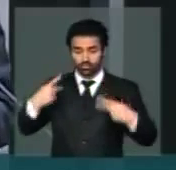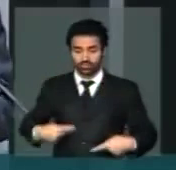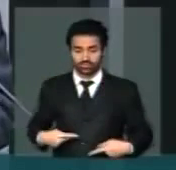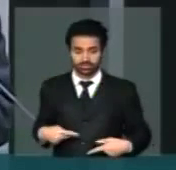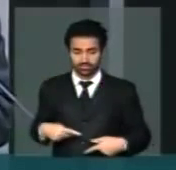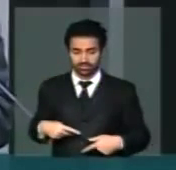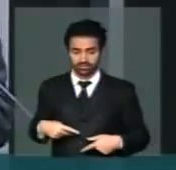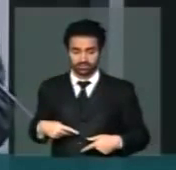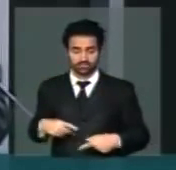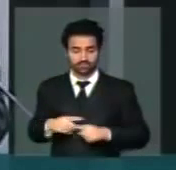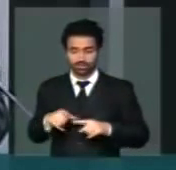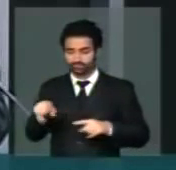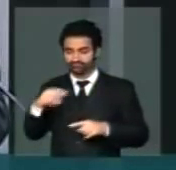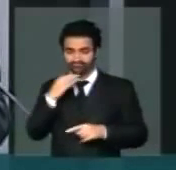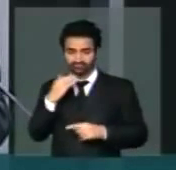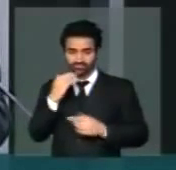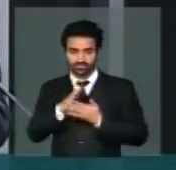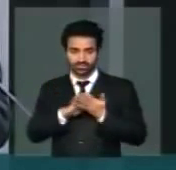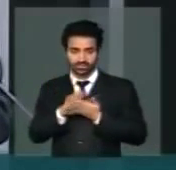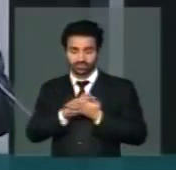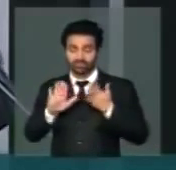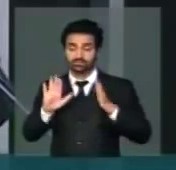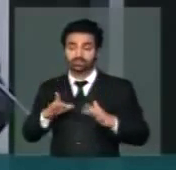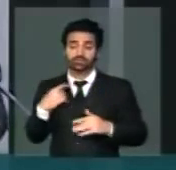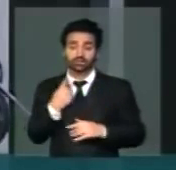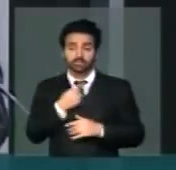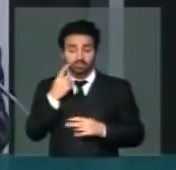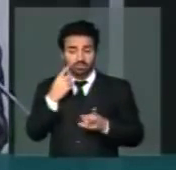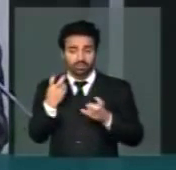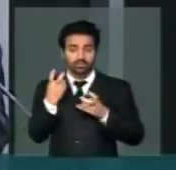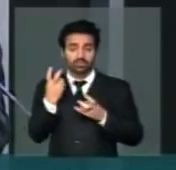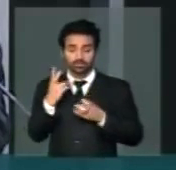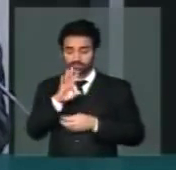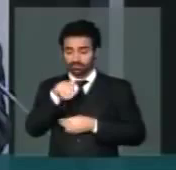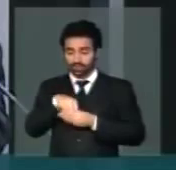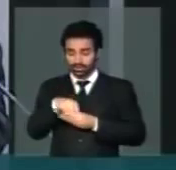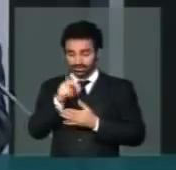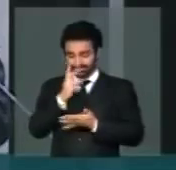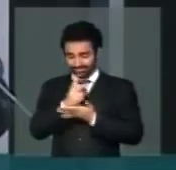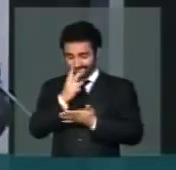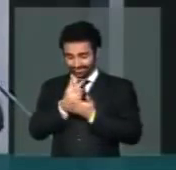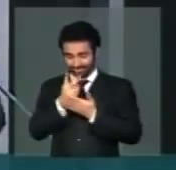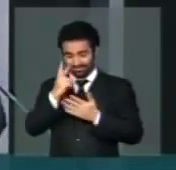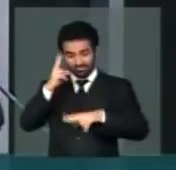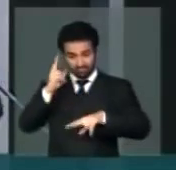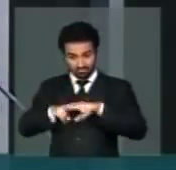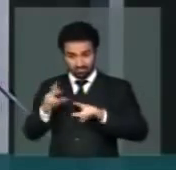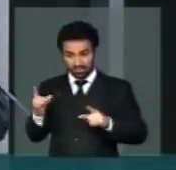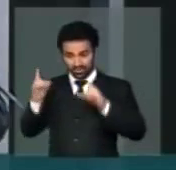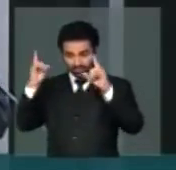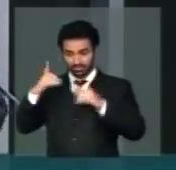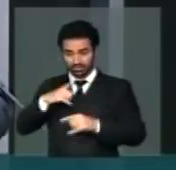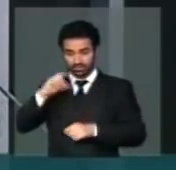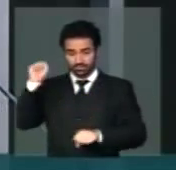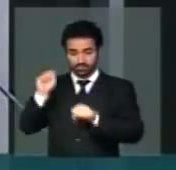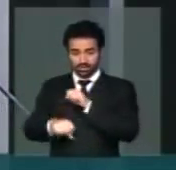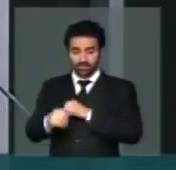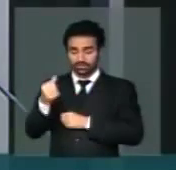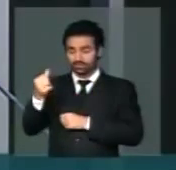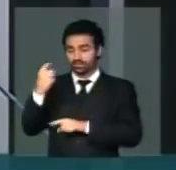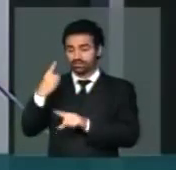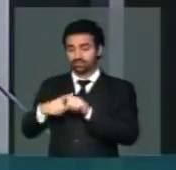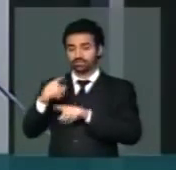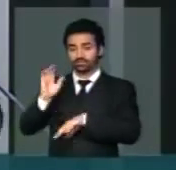acontece, mas o que nós vemos? Dentro dos presídios brasileiros, mata-se 6 vezes mais do que